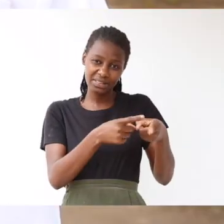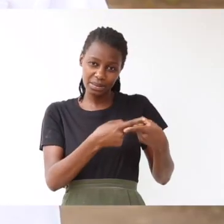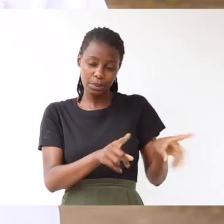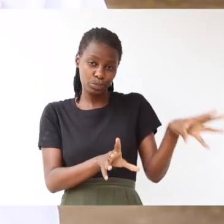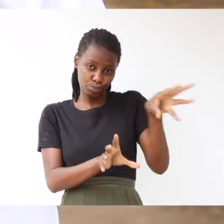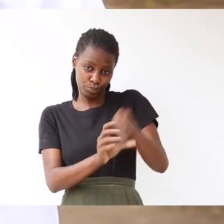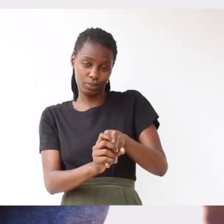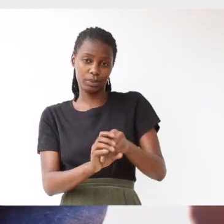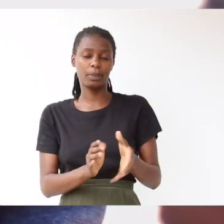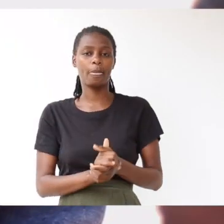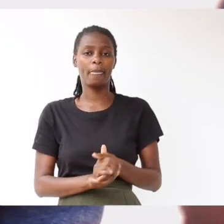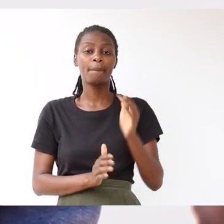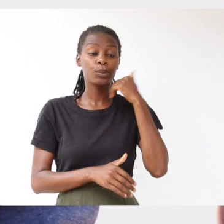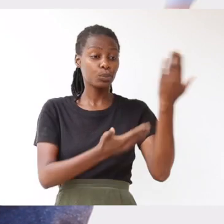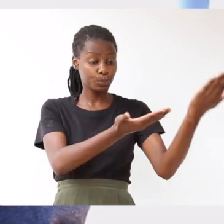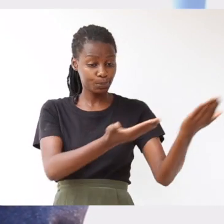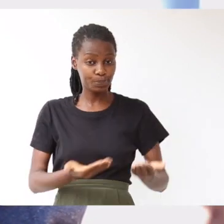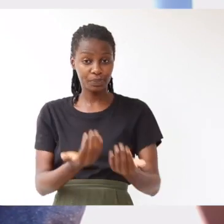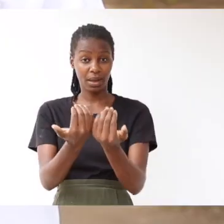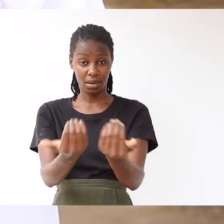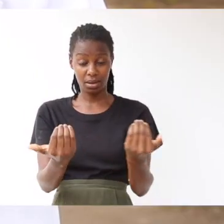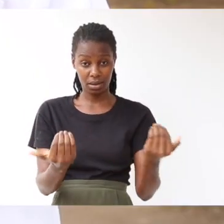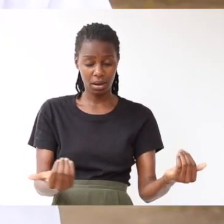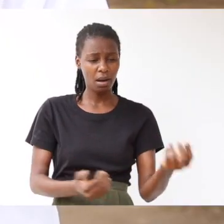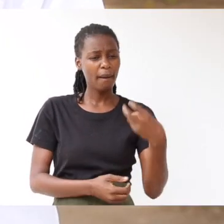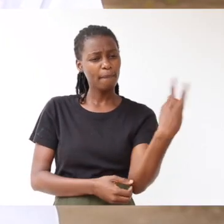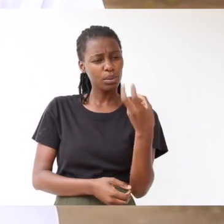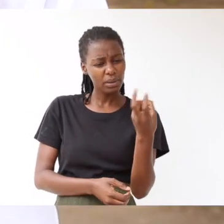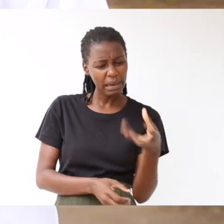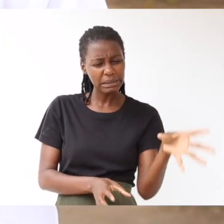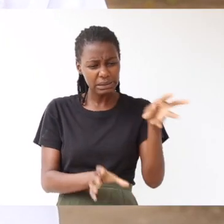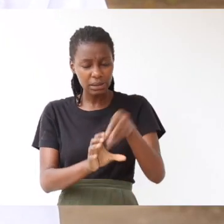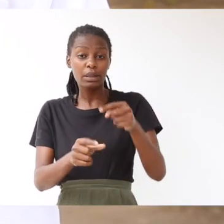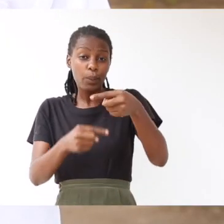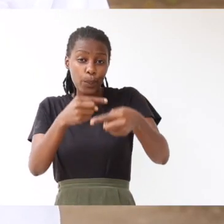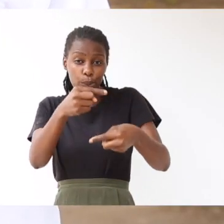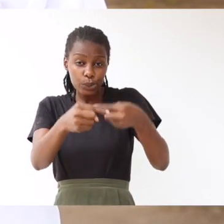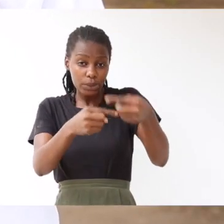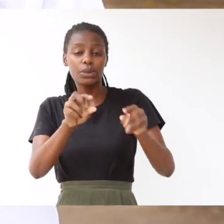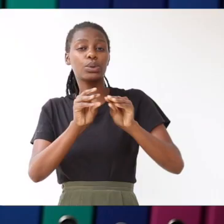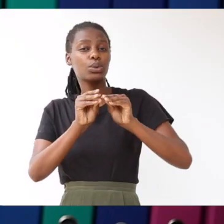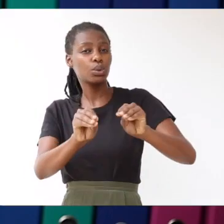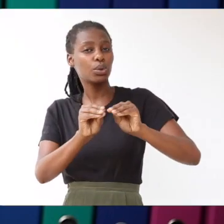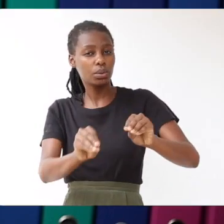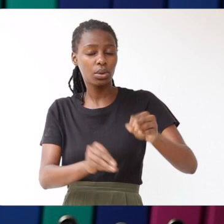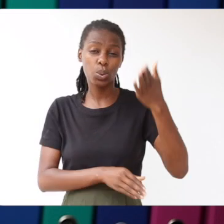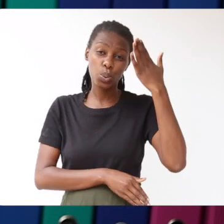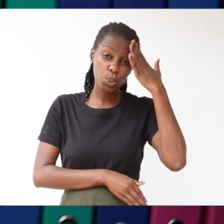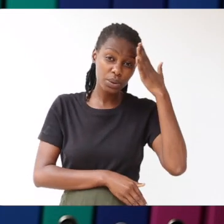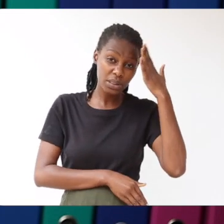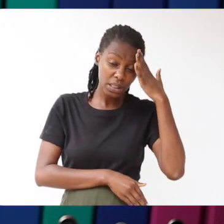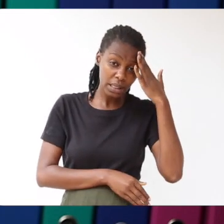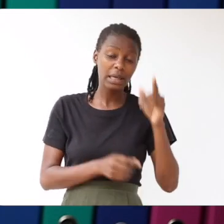para a sua integração. Ao receber a criança, procurem integrá-la no processo educativo.